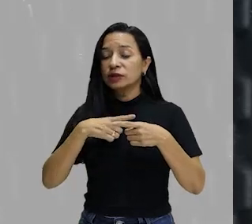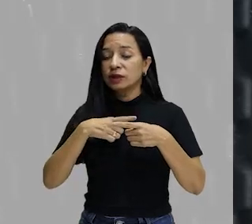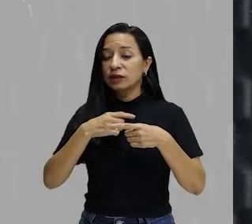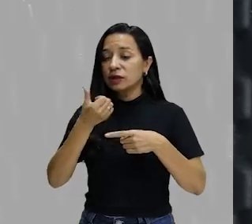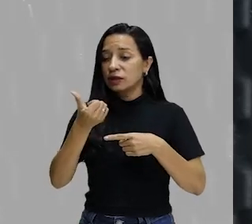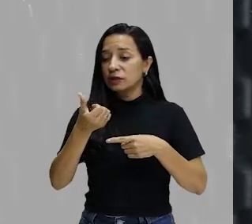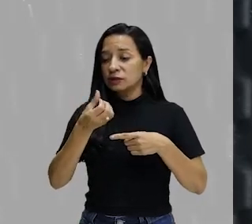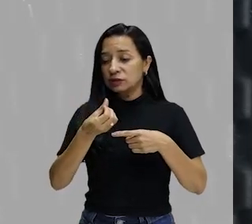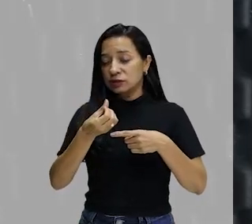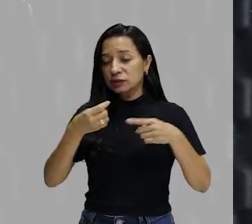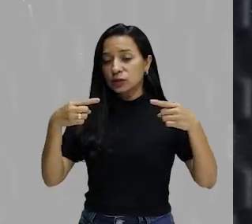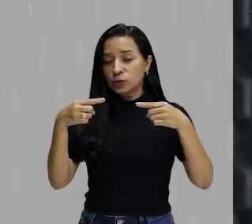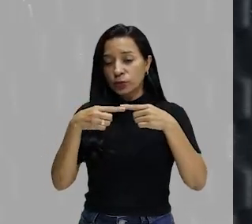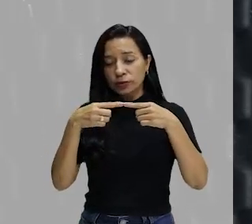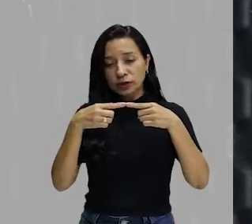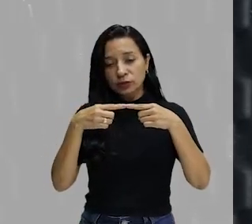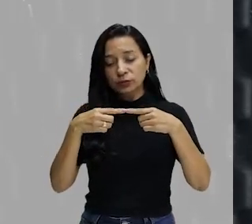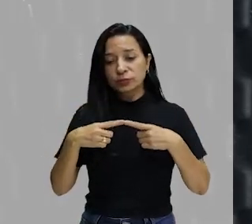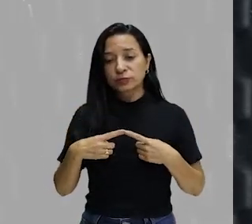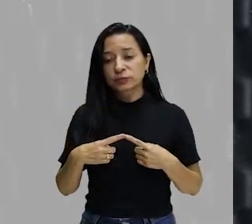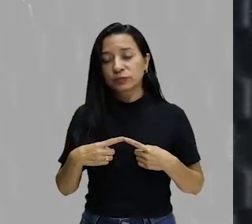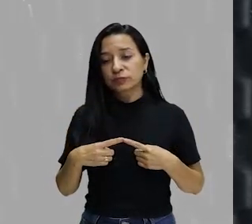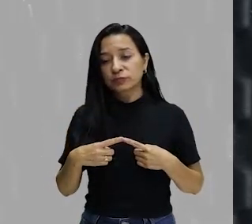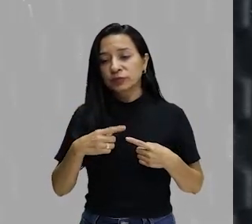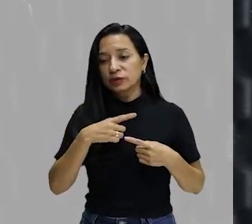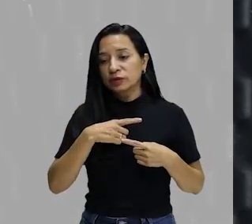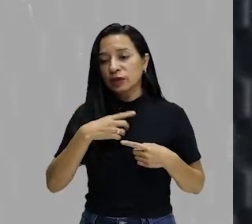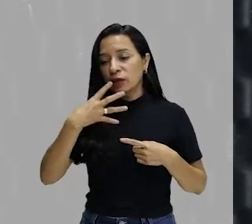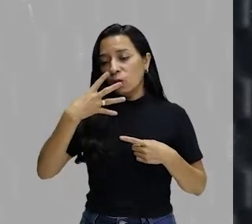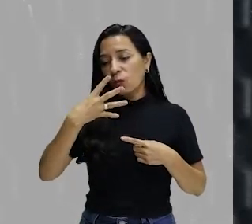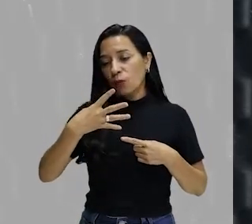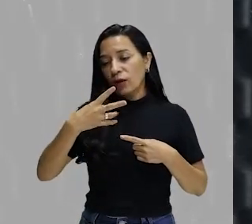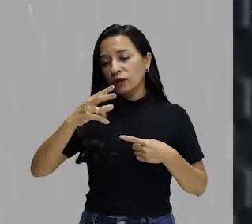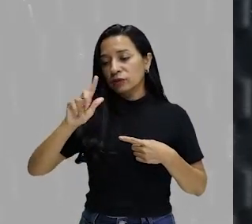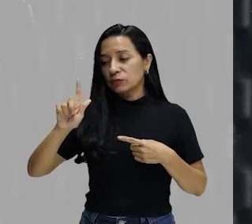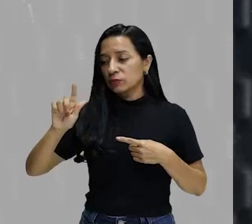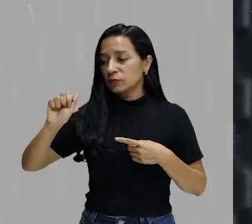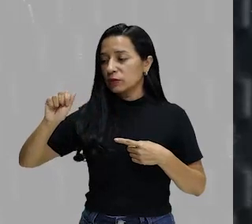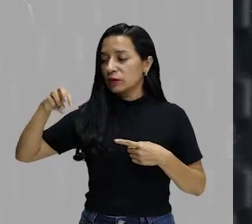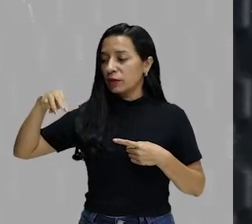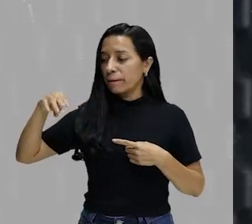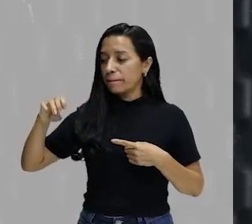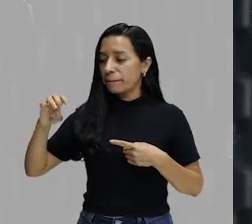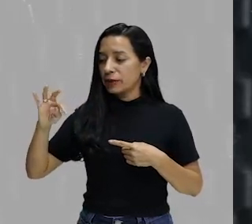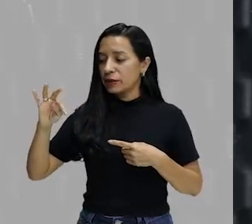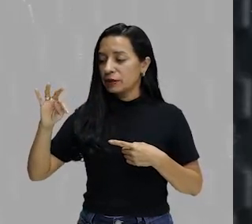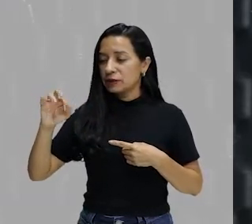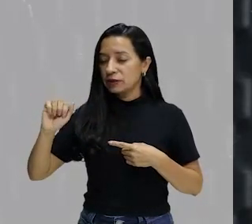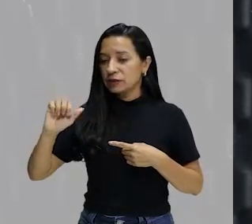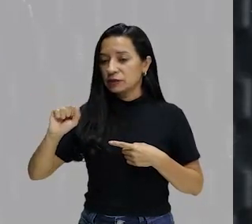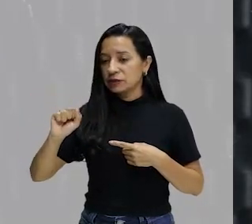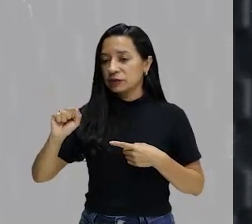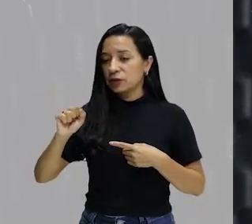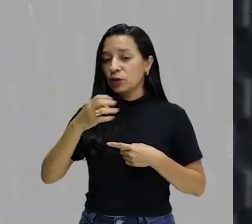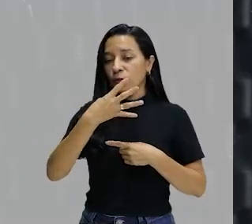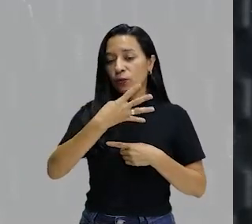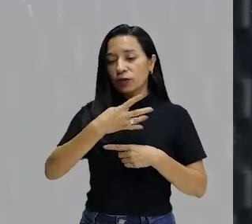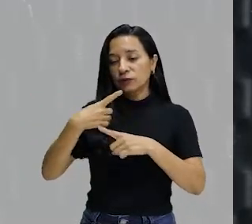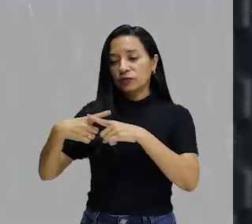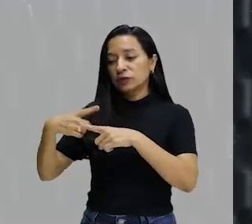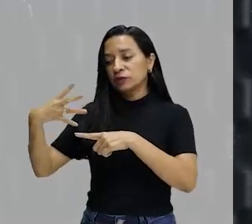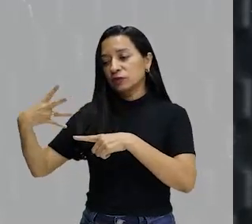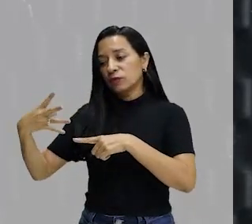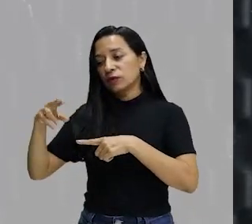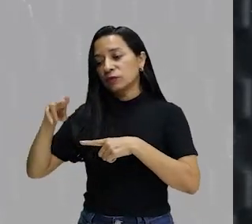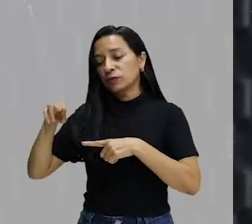foram geradas, ok? Então, eu tenho 4 gametas se unindo com 4 gametas, 4 vezes 4, 16. Então, vai